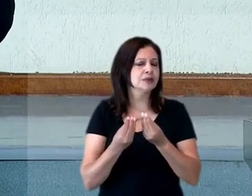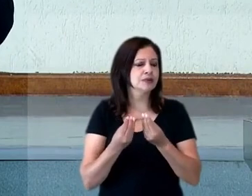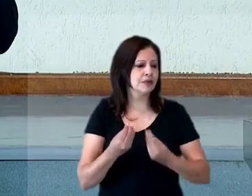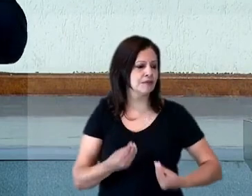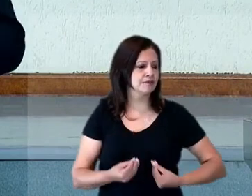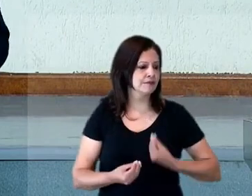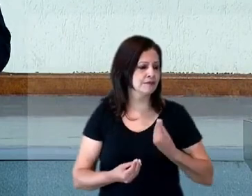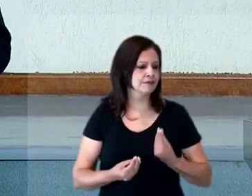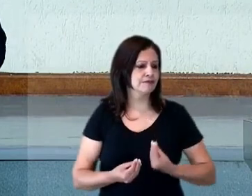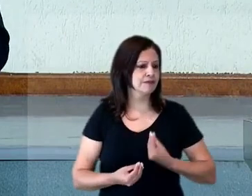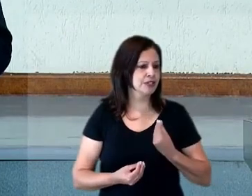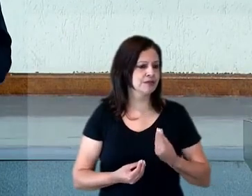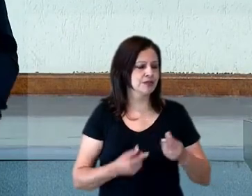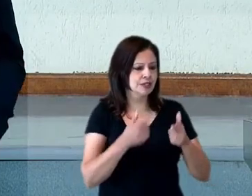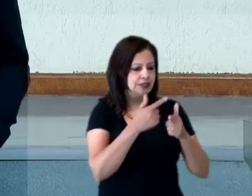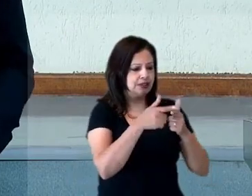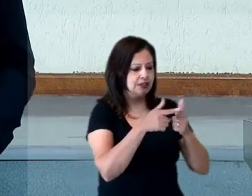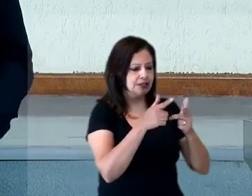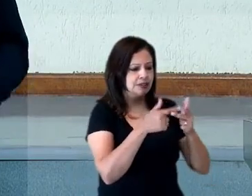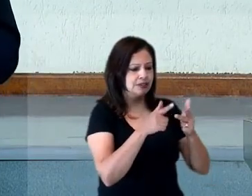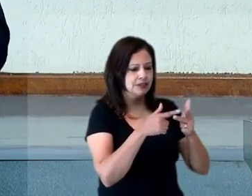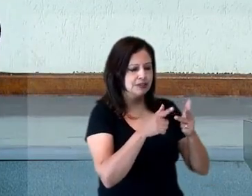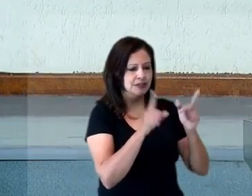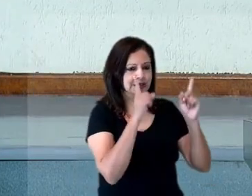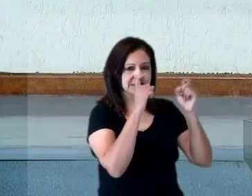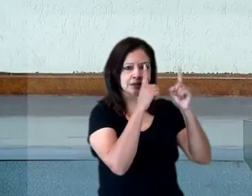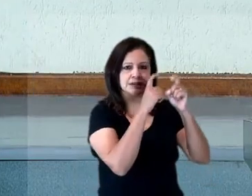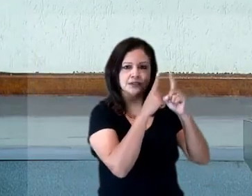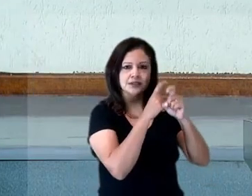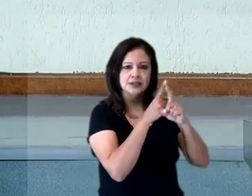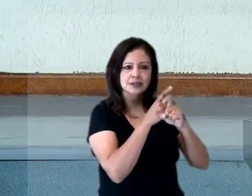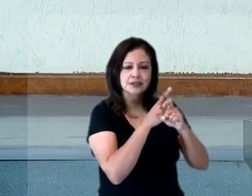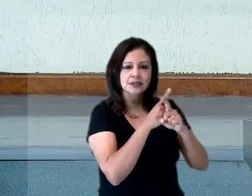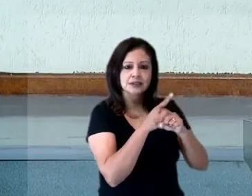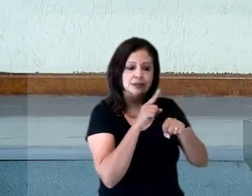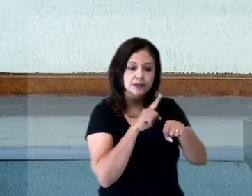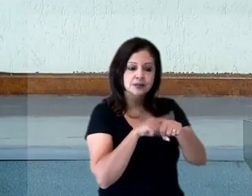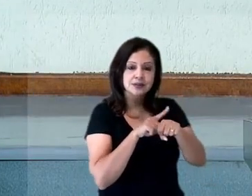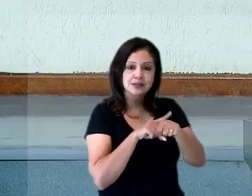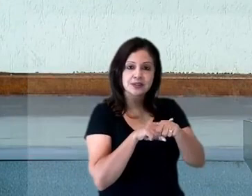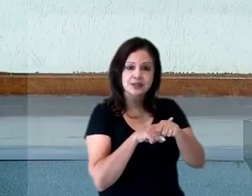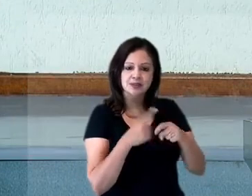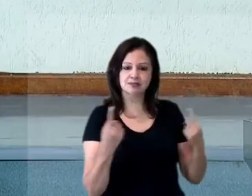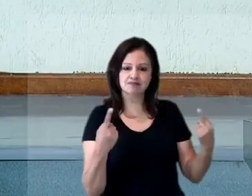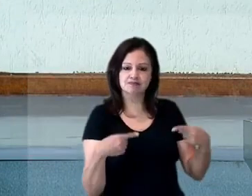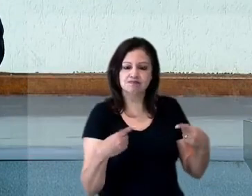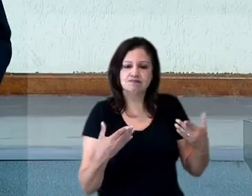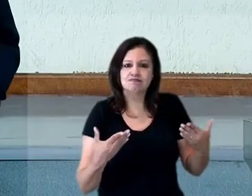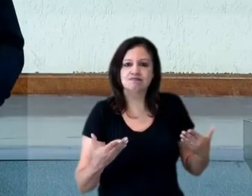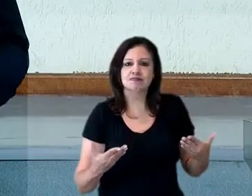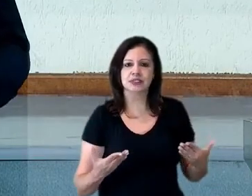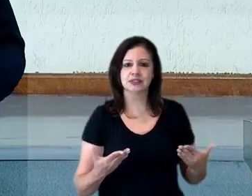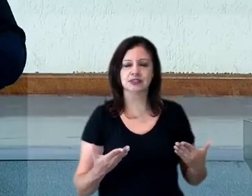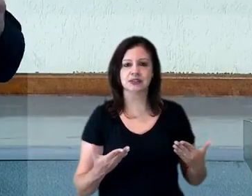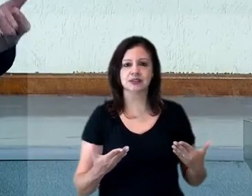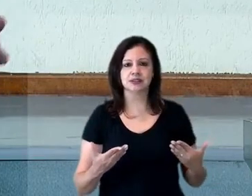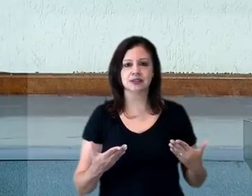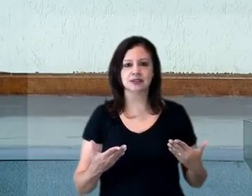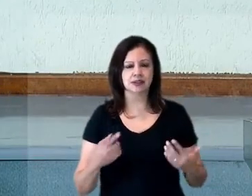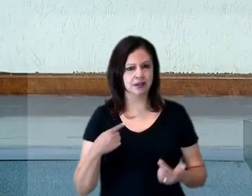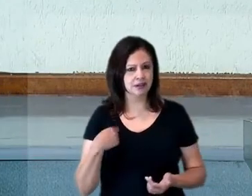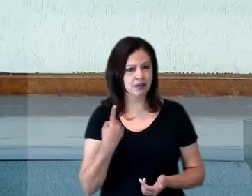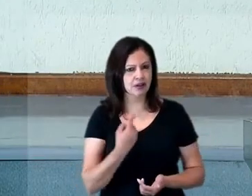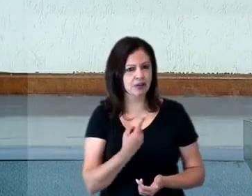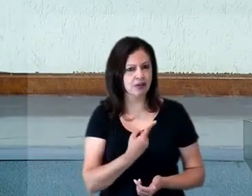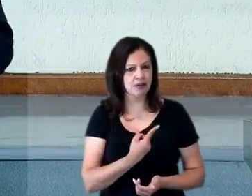lidado com as provações na sua vida? Com os momentos de adversidade? Será que podemos ter